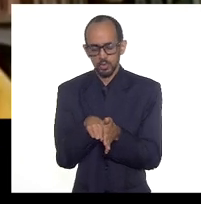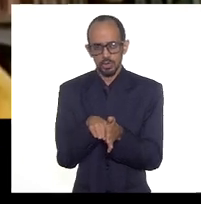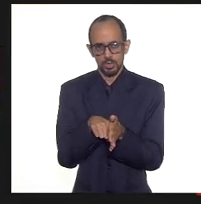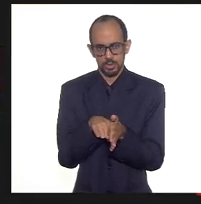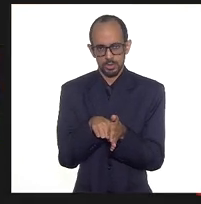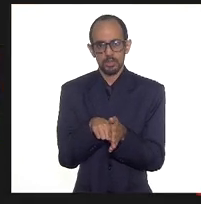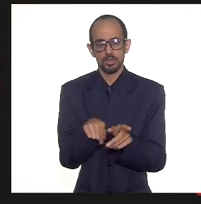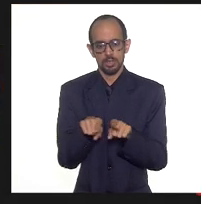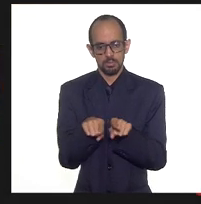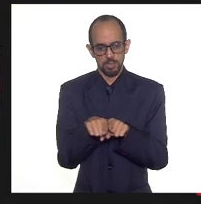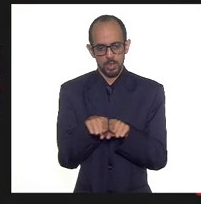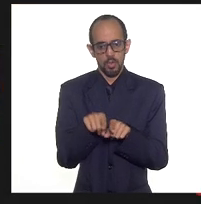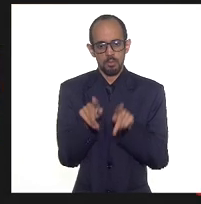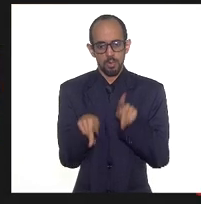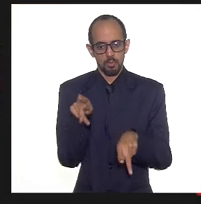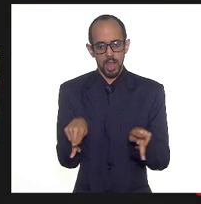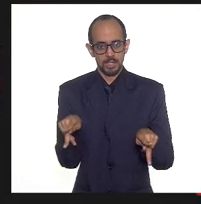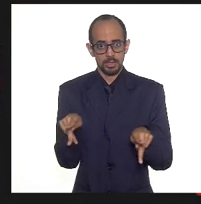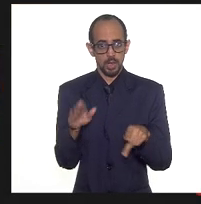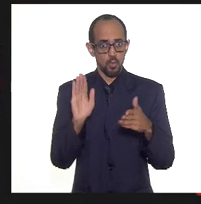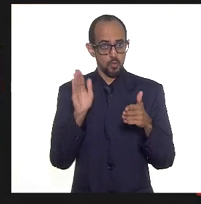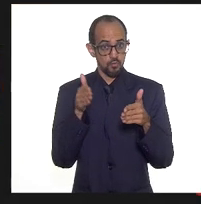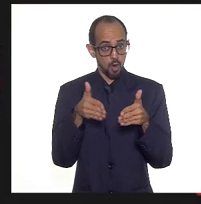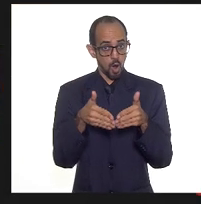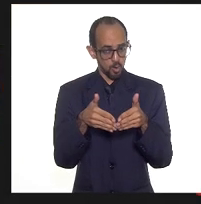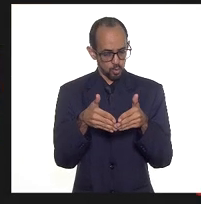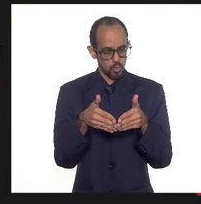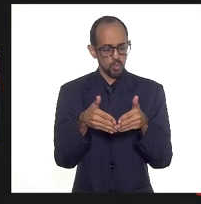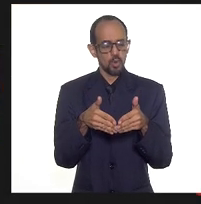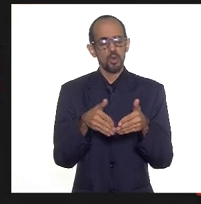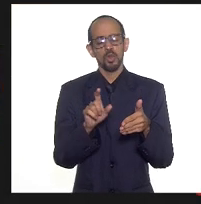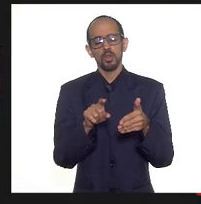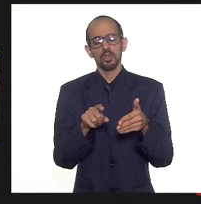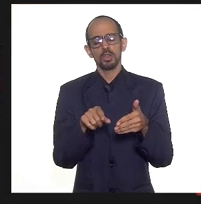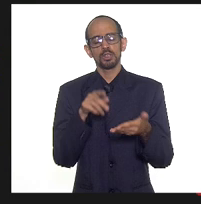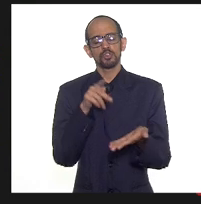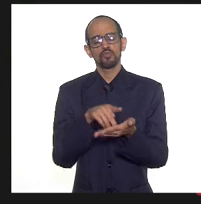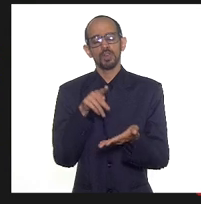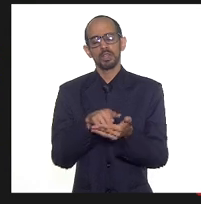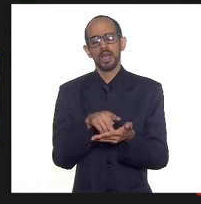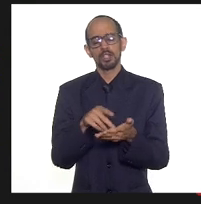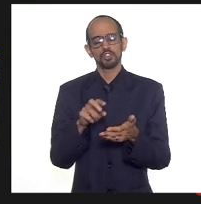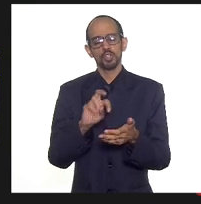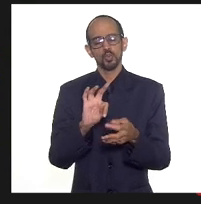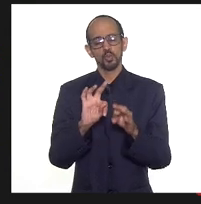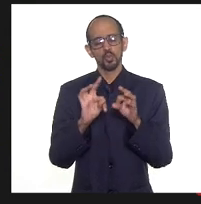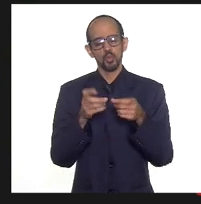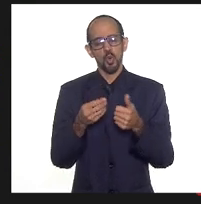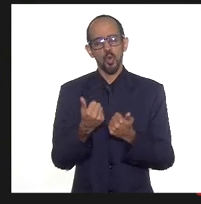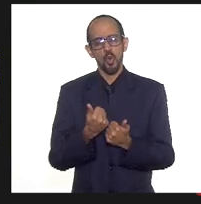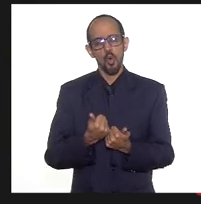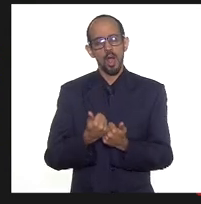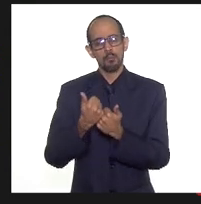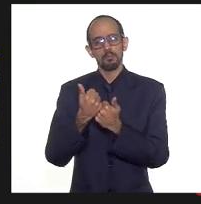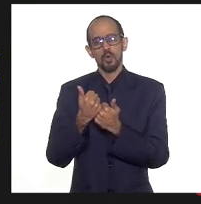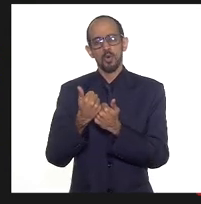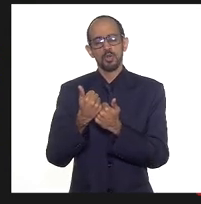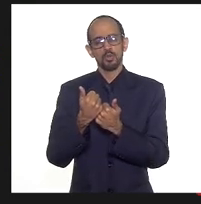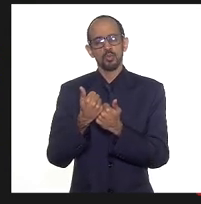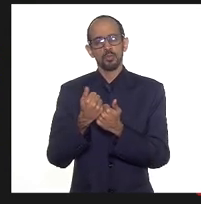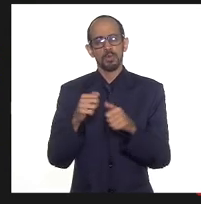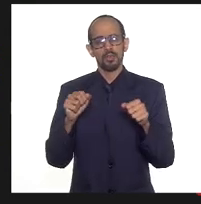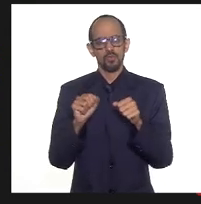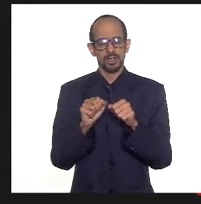público-alvo, que, de fato, deu todo o apoio à realização,